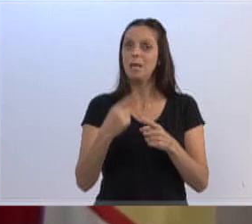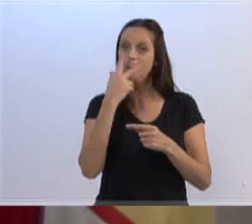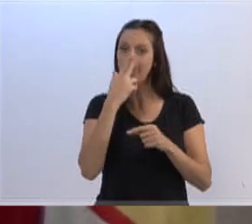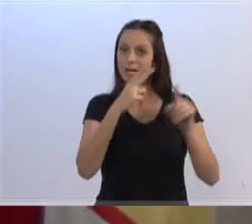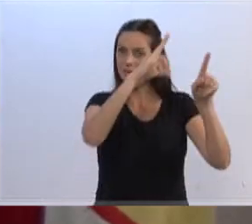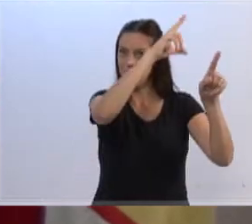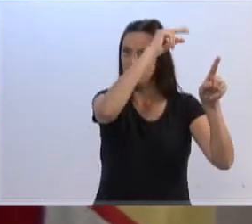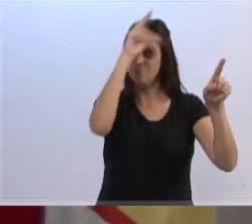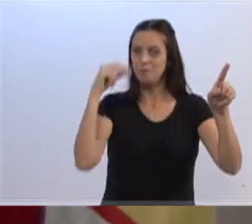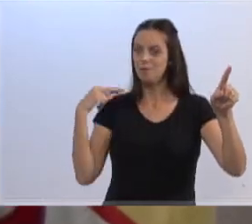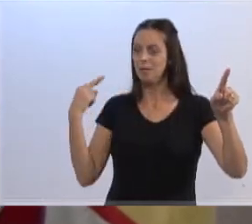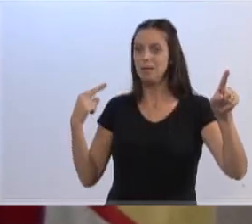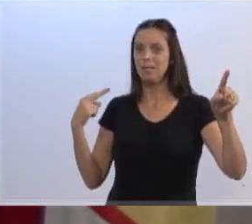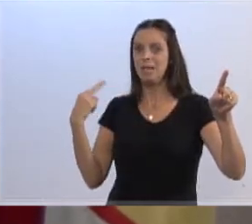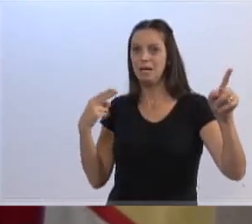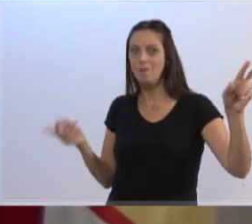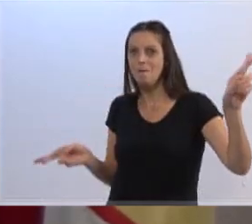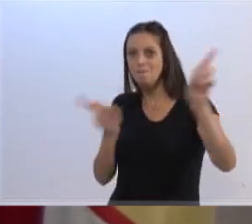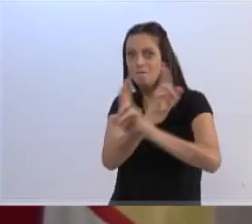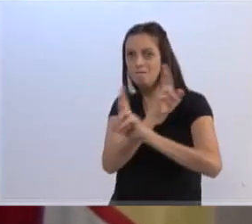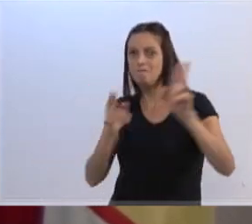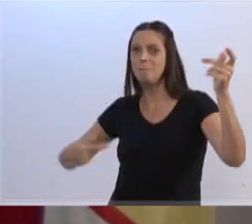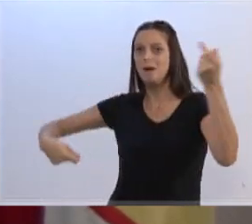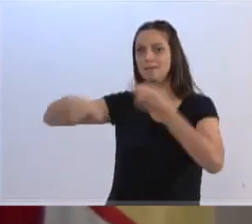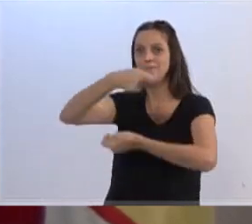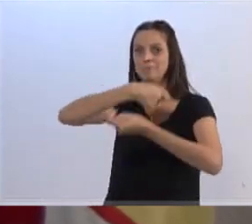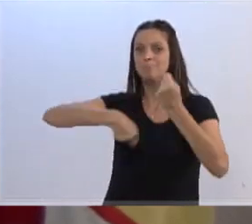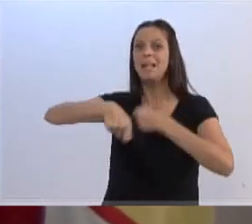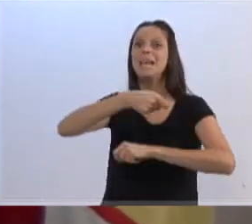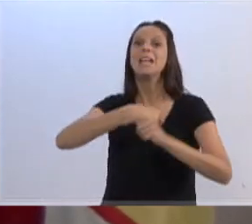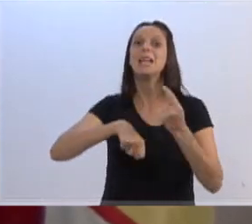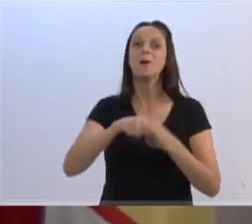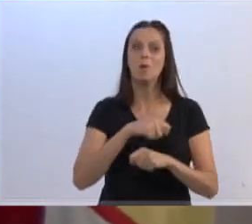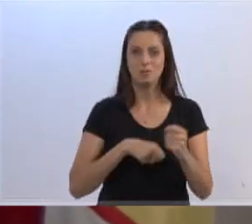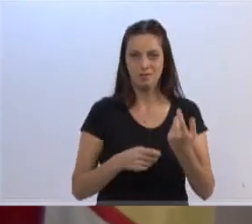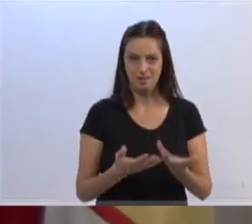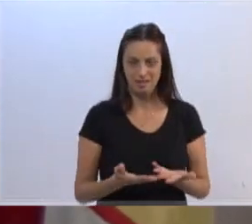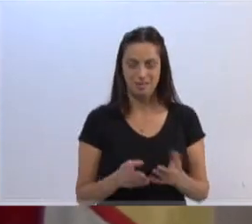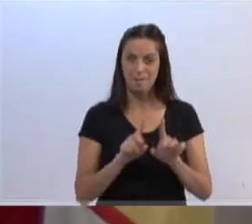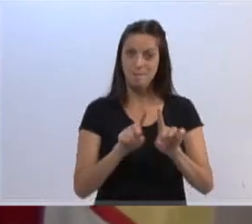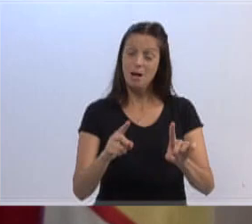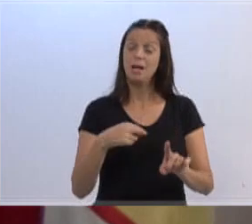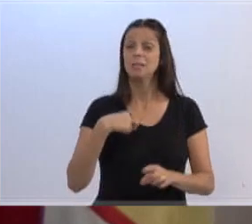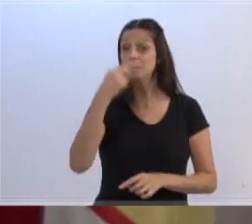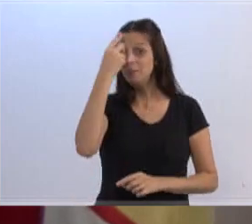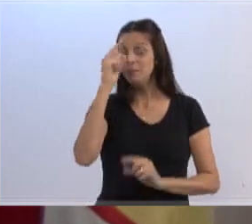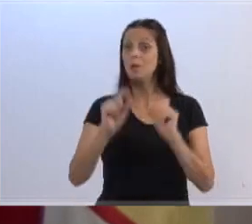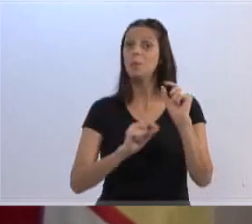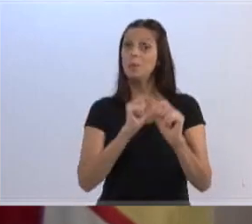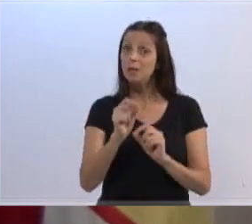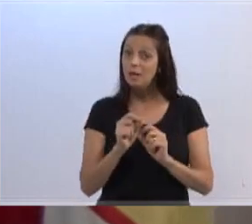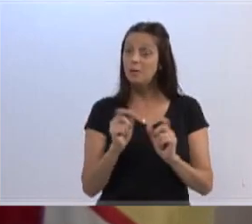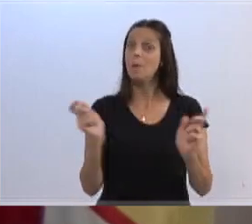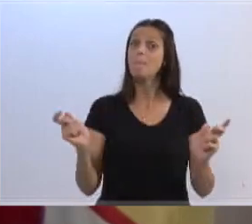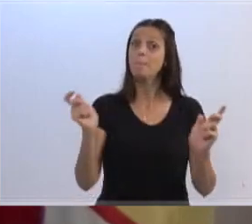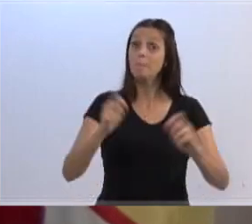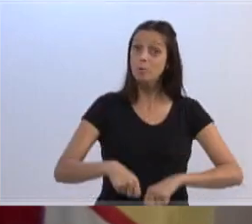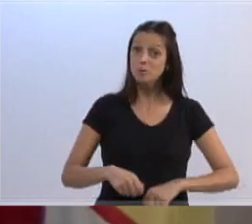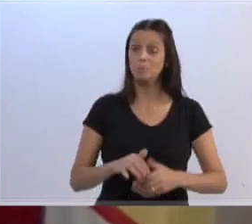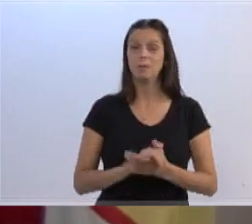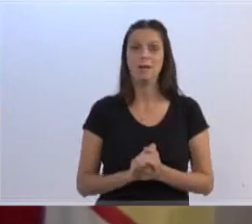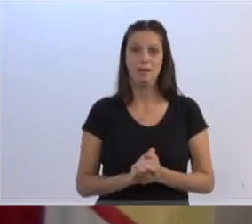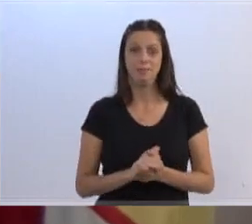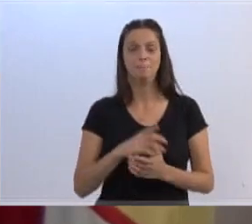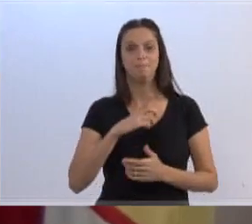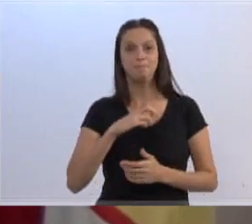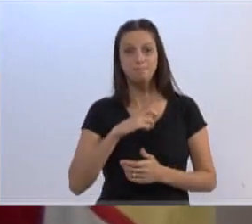negociação política pela aplicação do recurso. O que eu apresentei aqui, é uma ideia que a gente tem que avançar e a gente tem que estudar, é a possibilidade de termos projetos